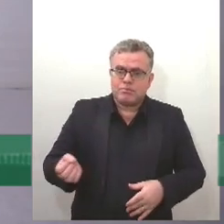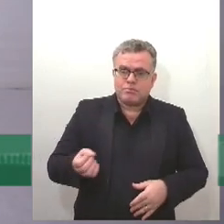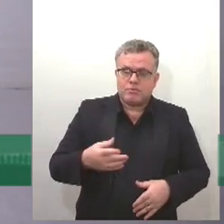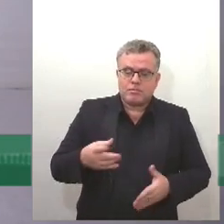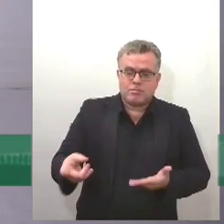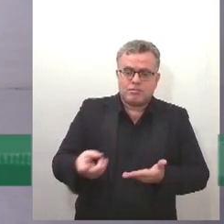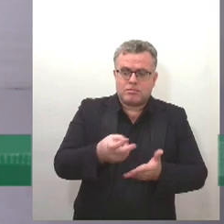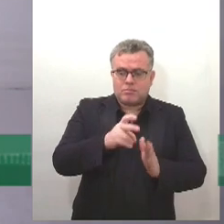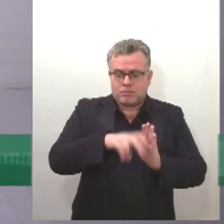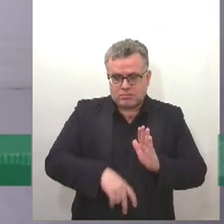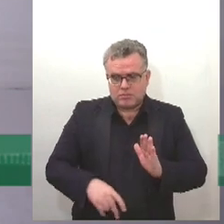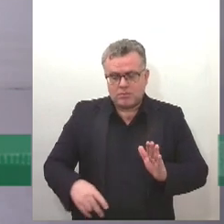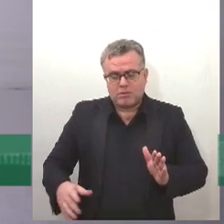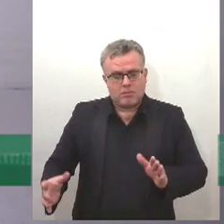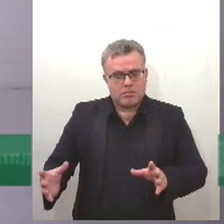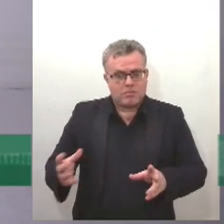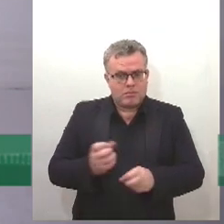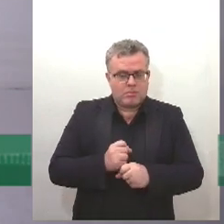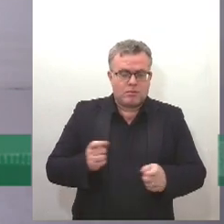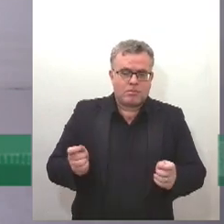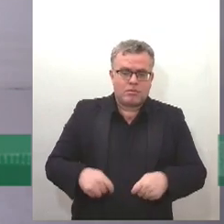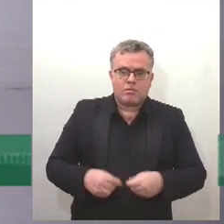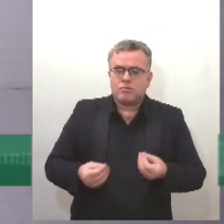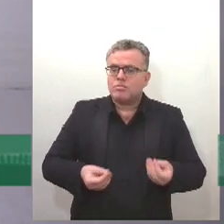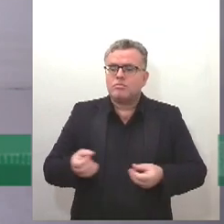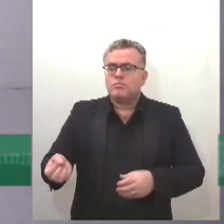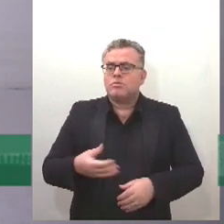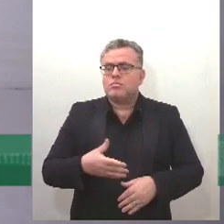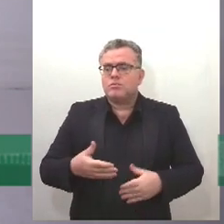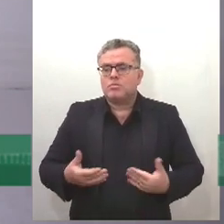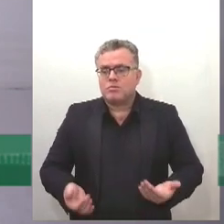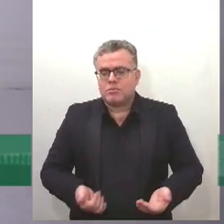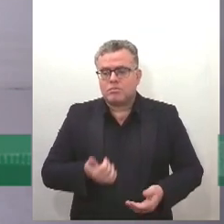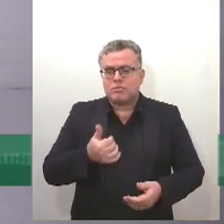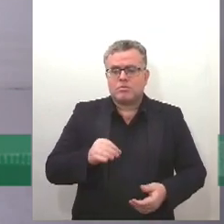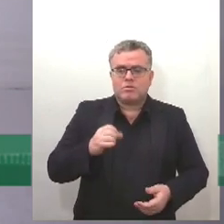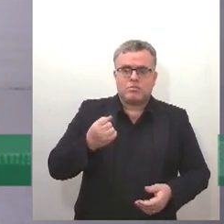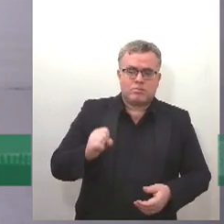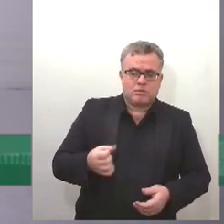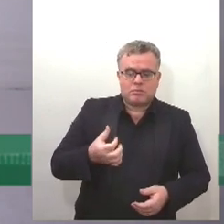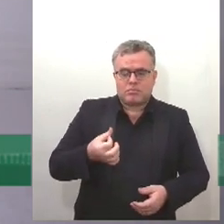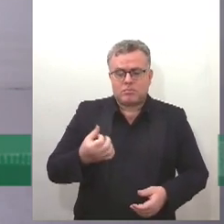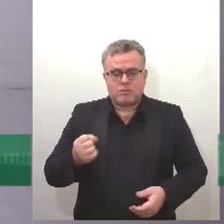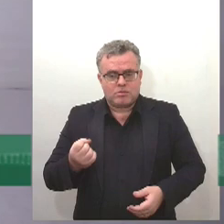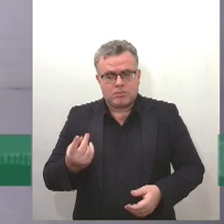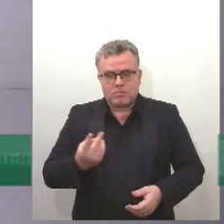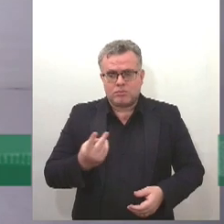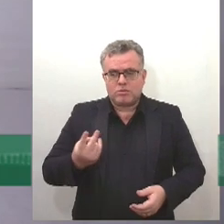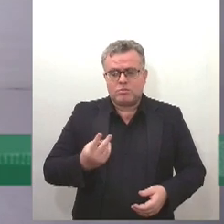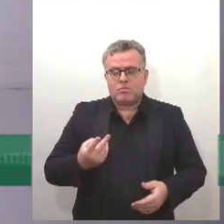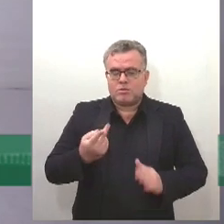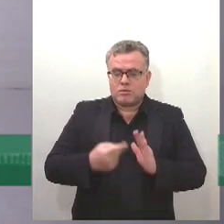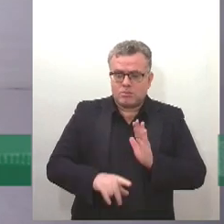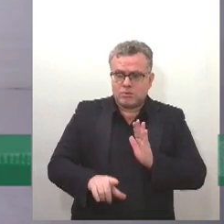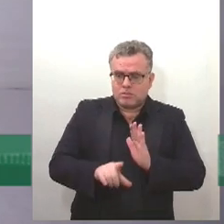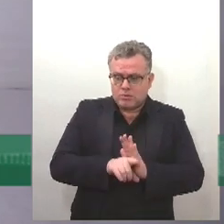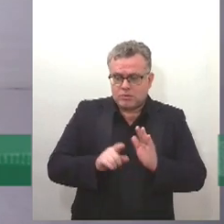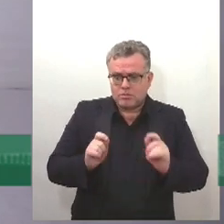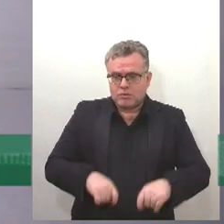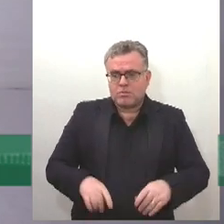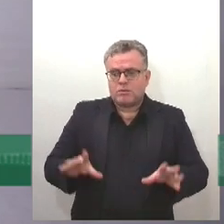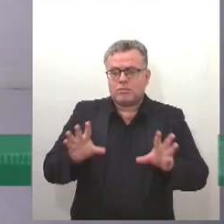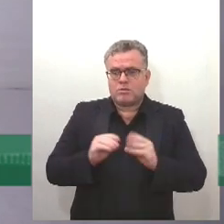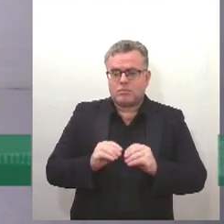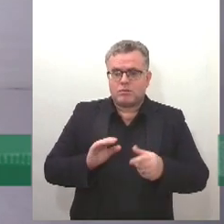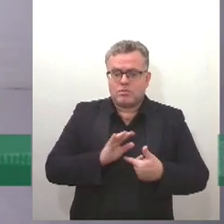a reforma tributária e o que é que o 108 e o 68 estão fazendo resumidamente a gente já trouxe aqui na matéria mas